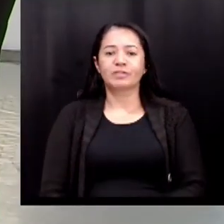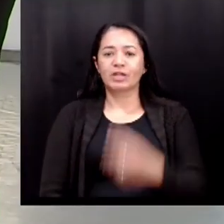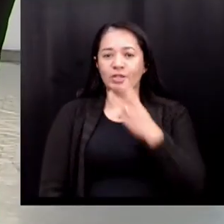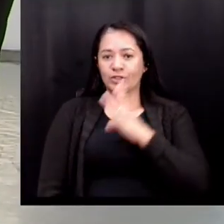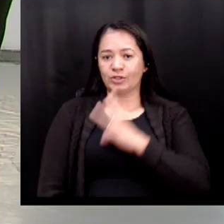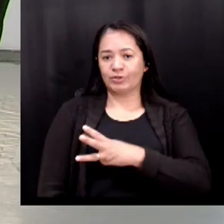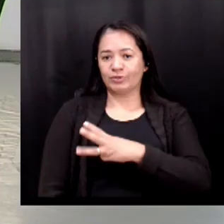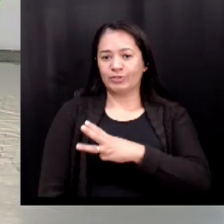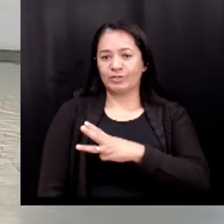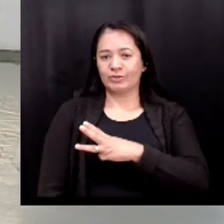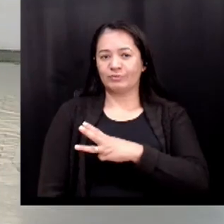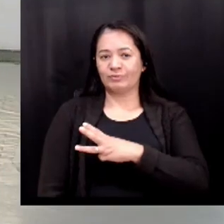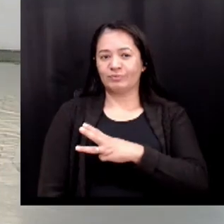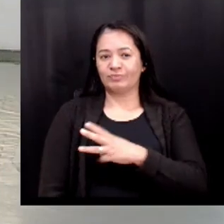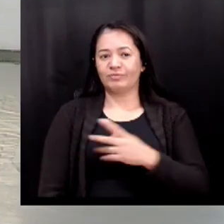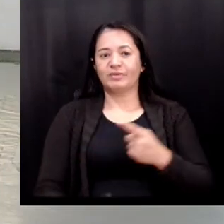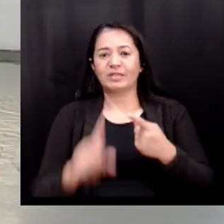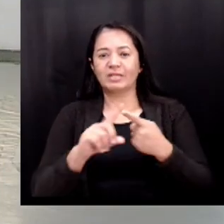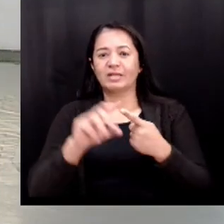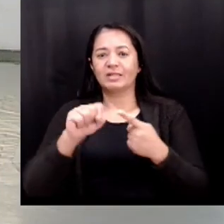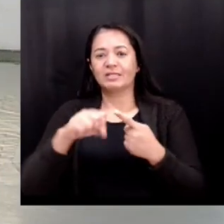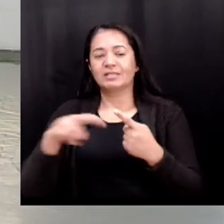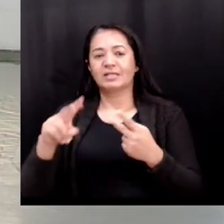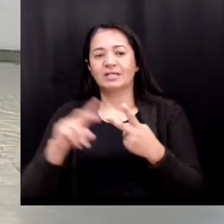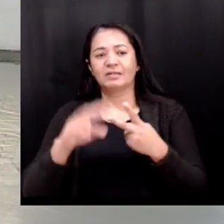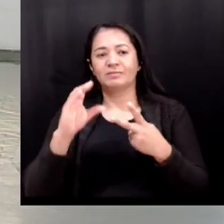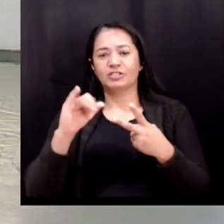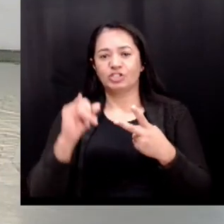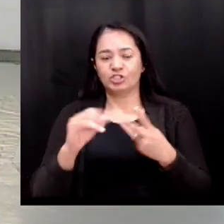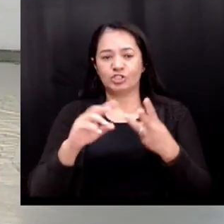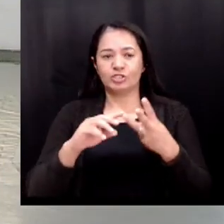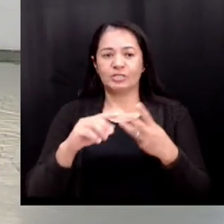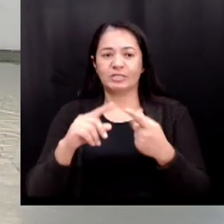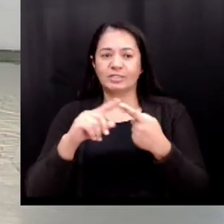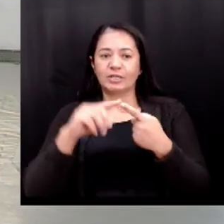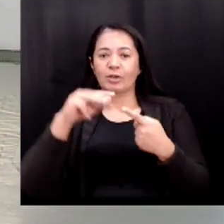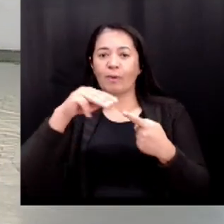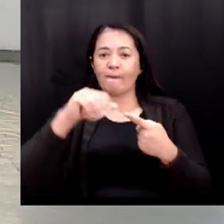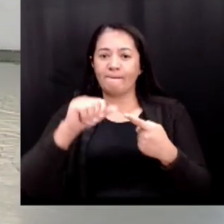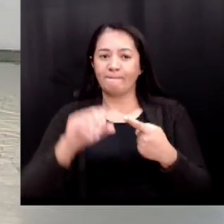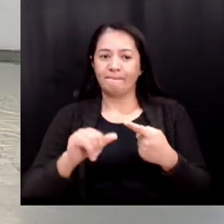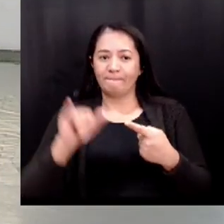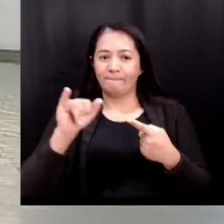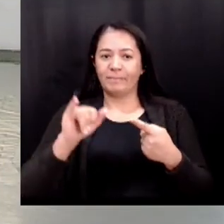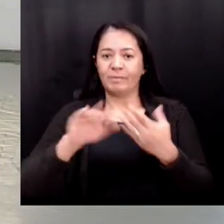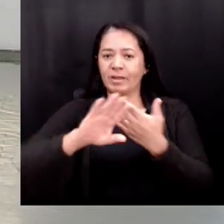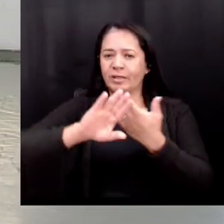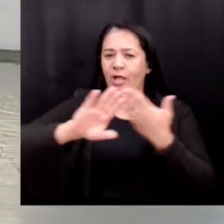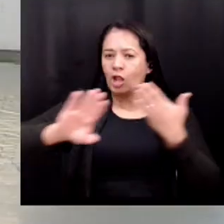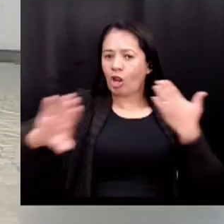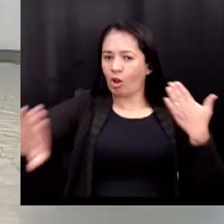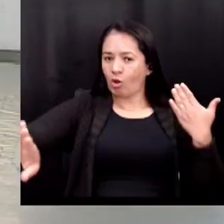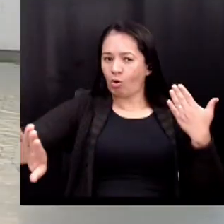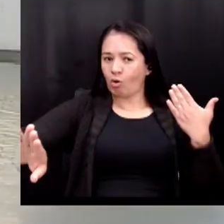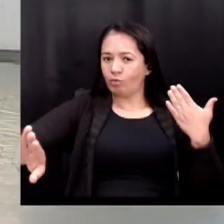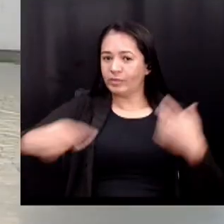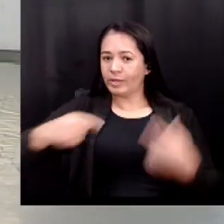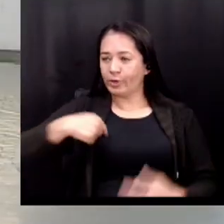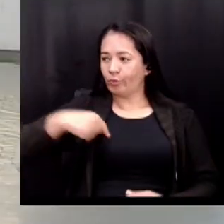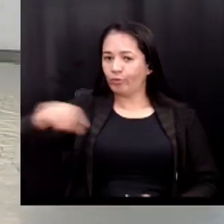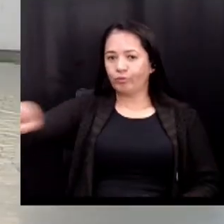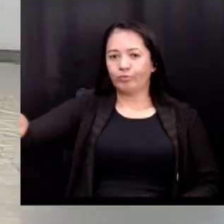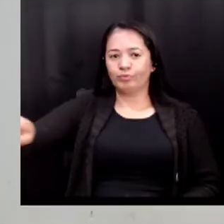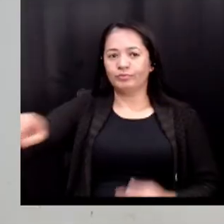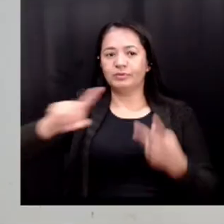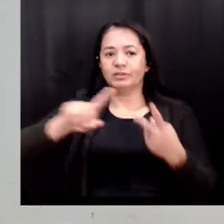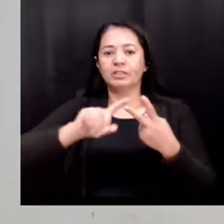Sanshin no Gumite, ele envolve o Maai, que seria a distância entre mim e o oponente. O Ito no Maai,